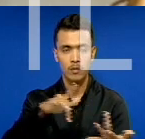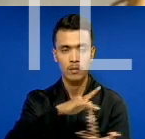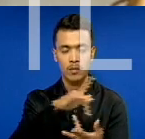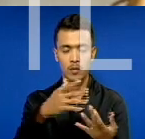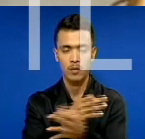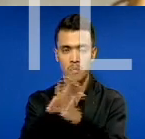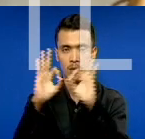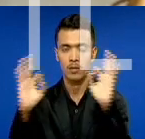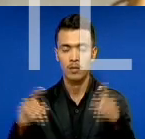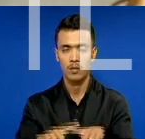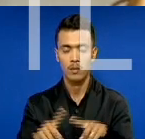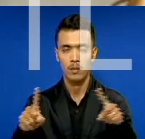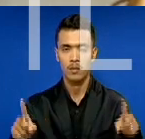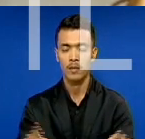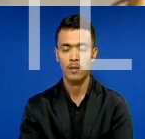mas